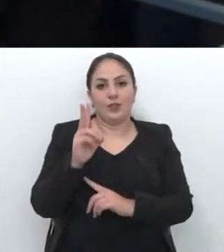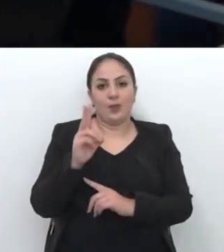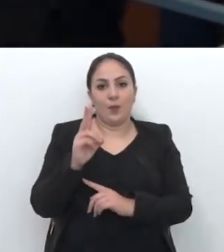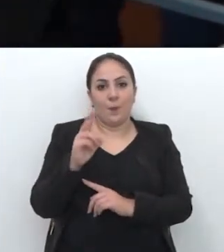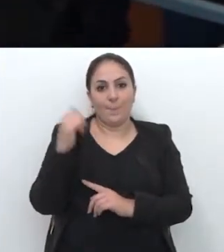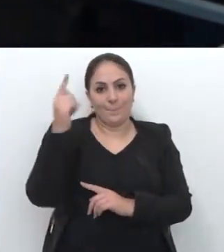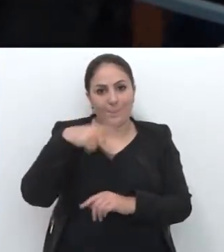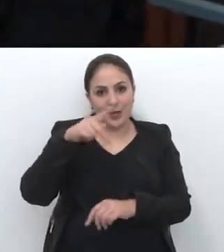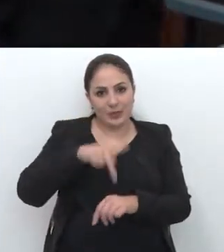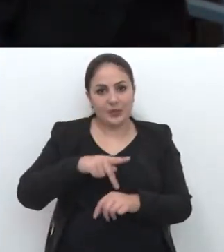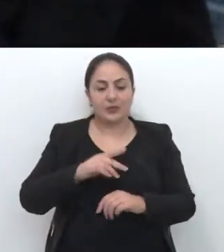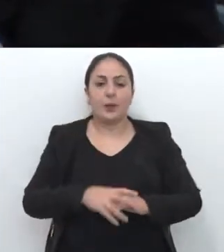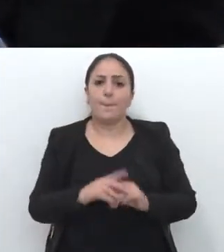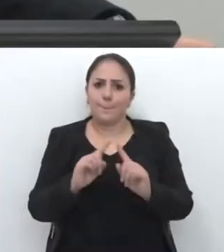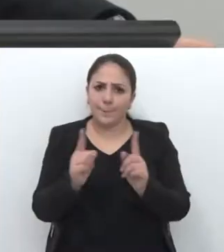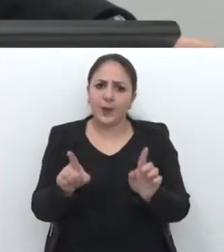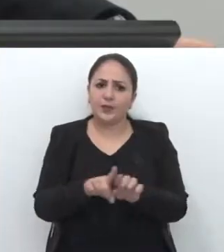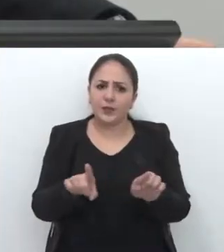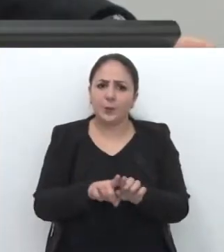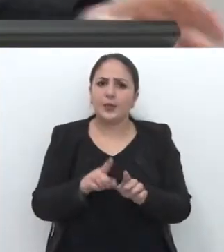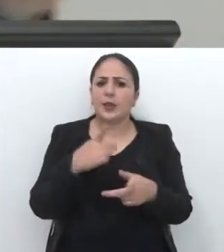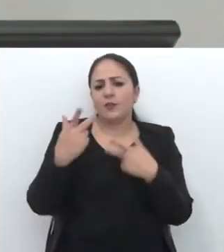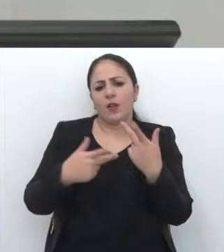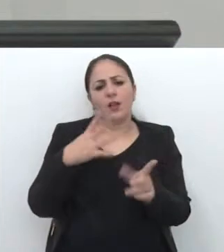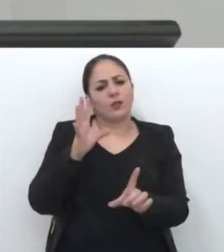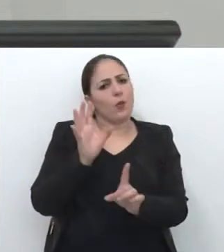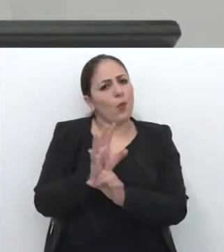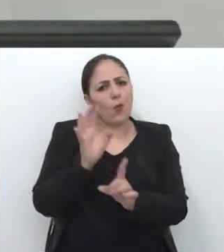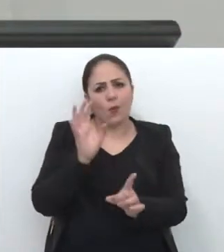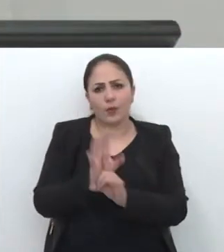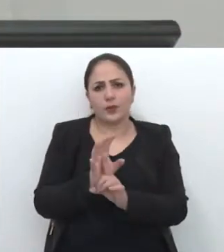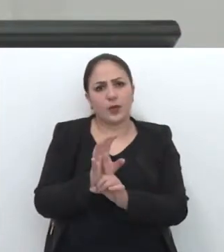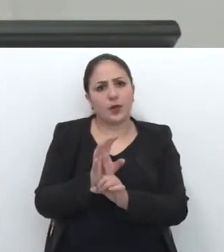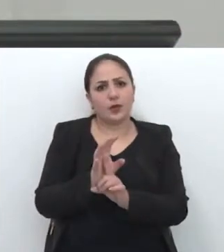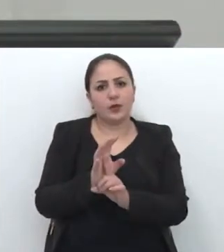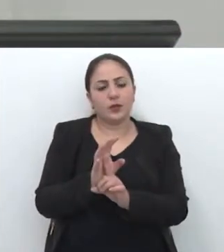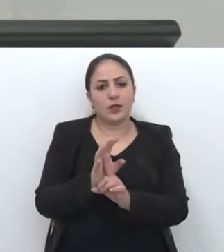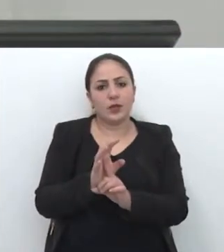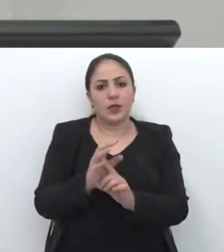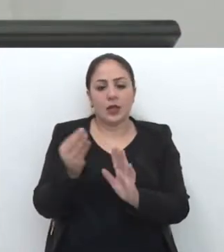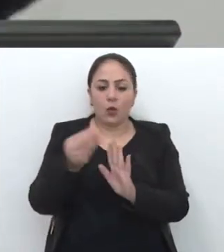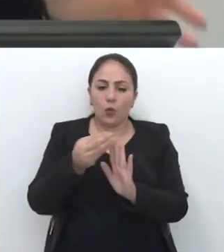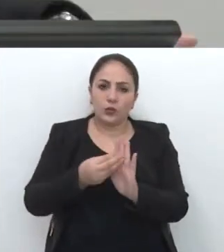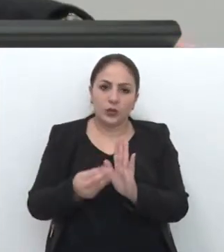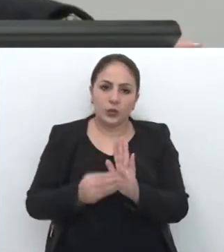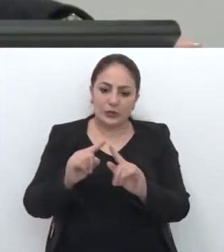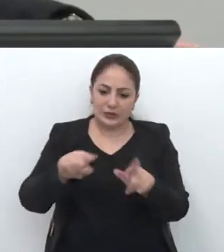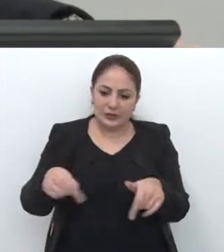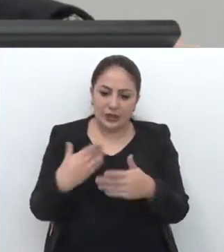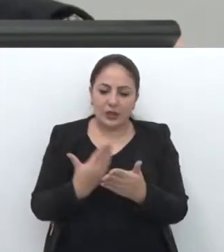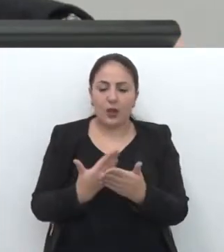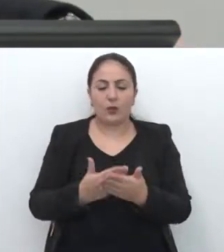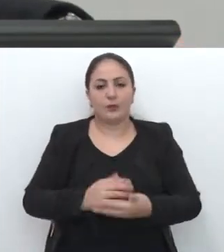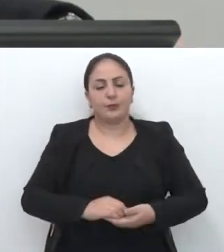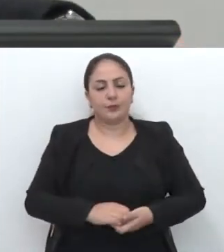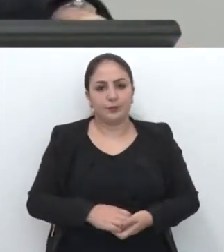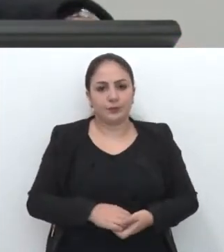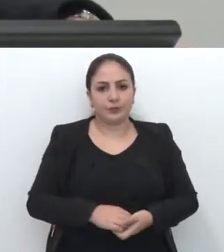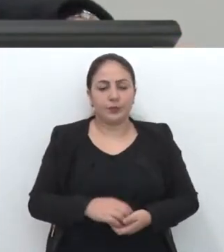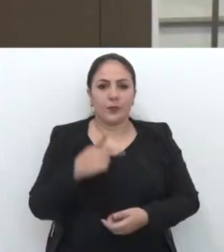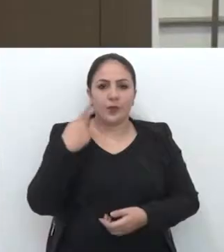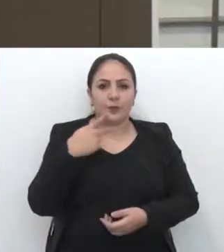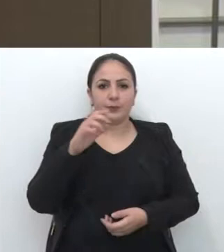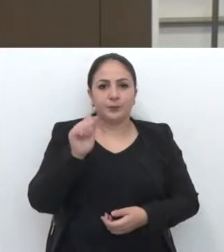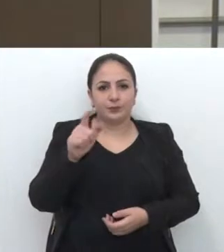forma de valorizar a pátria. Mas também existem manifestações contrárias à imposição do conteúdo em sala de